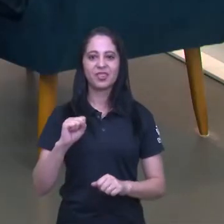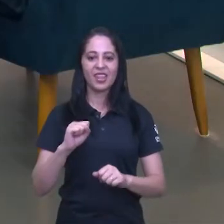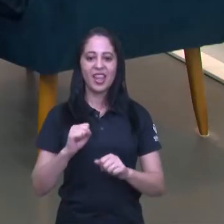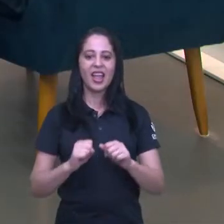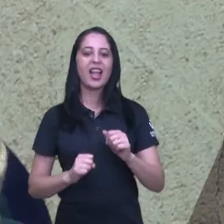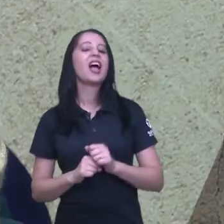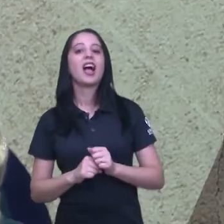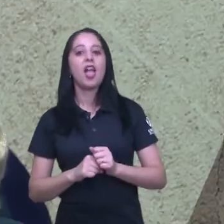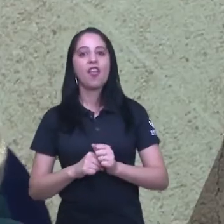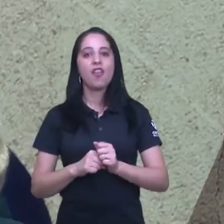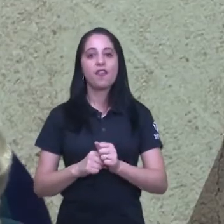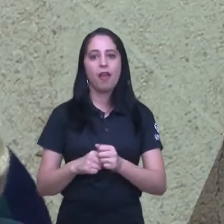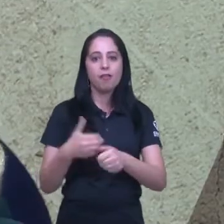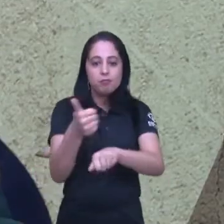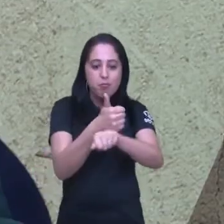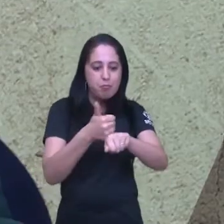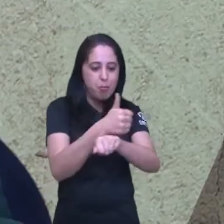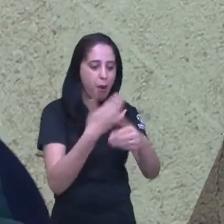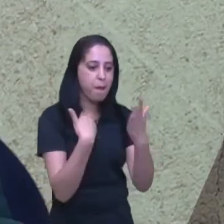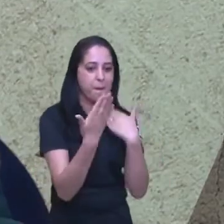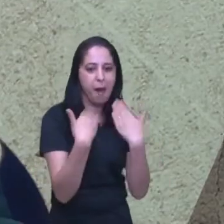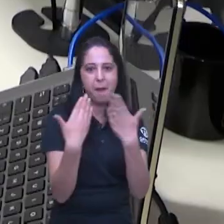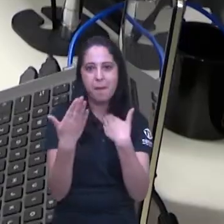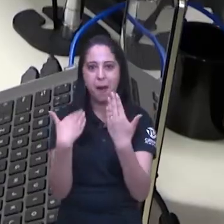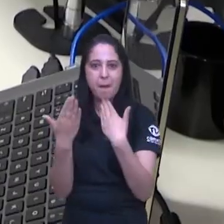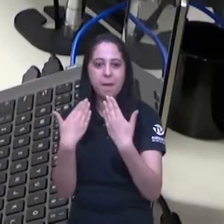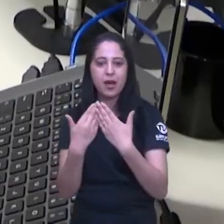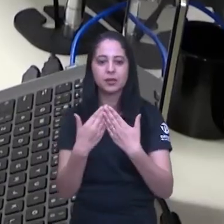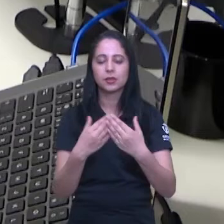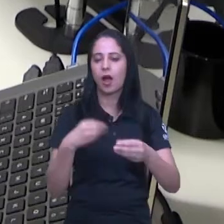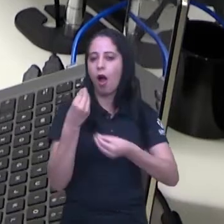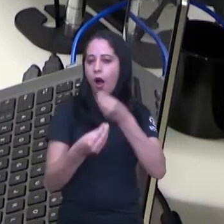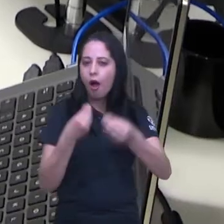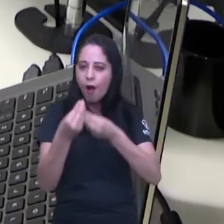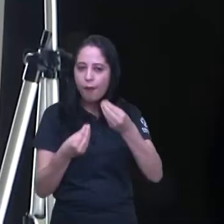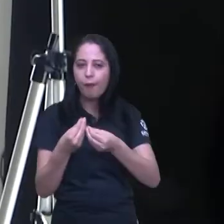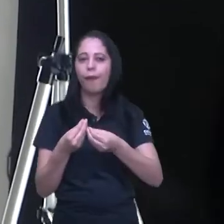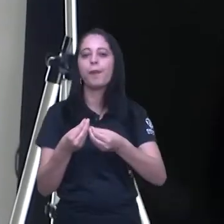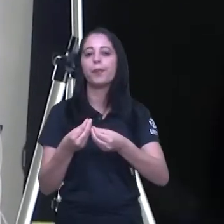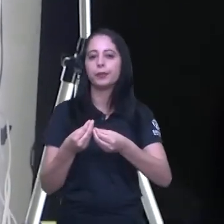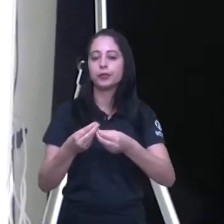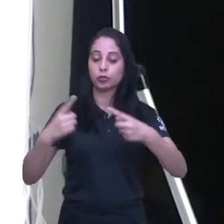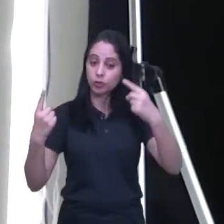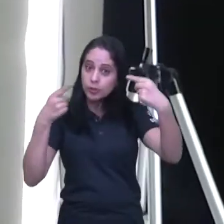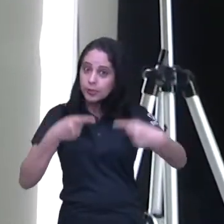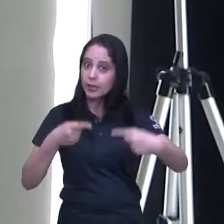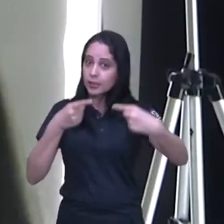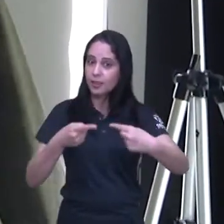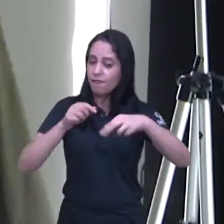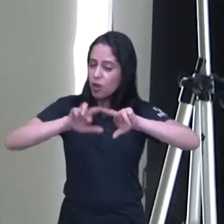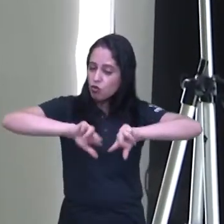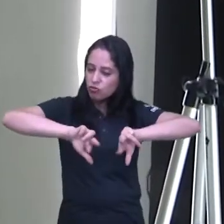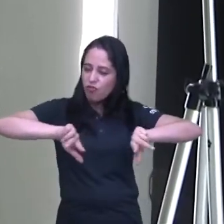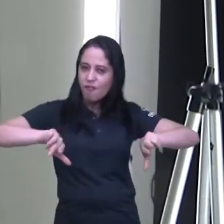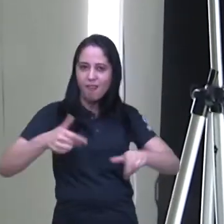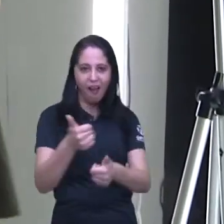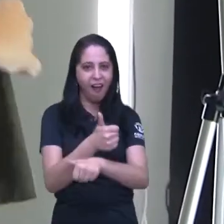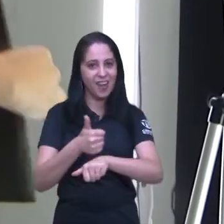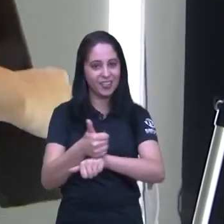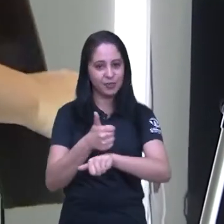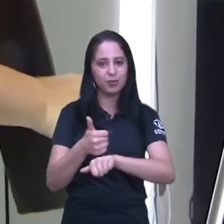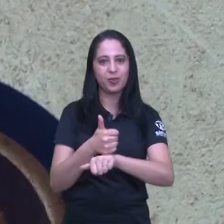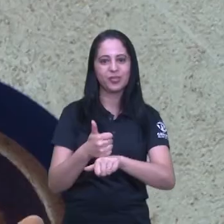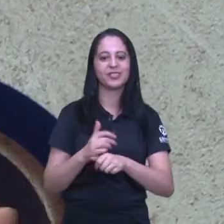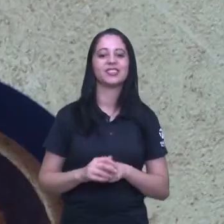apresentadores Vão ouvir especialistas de diversos Ramos e comentar sobre a rotina carreira e desafios das mais